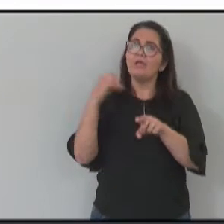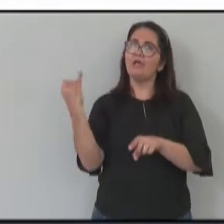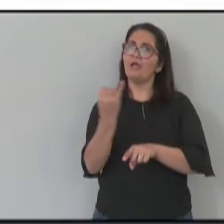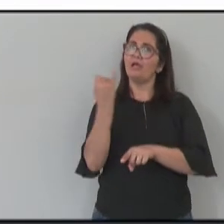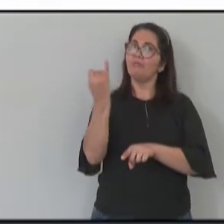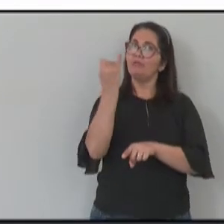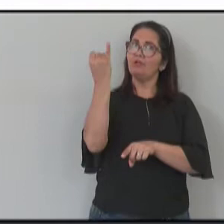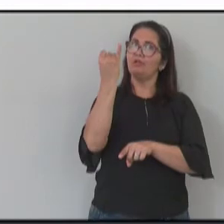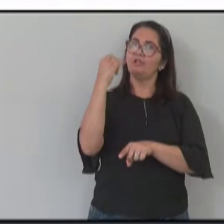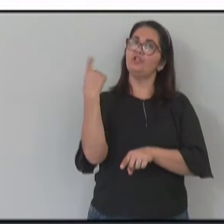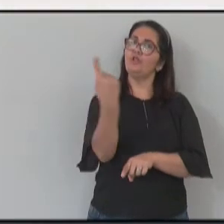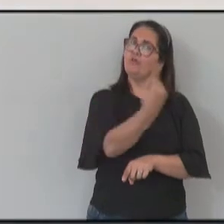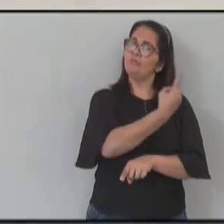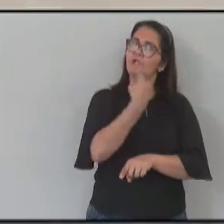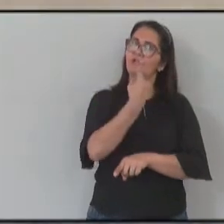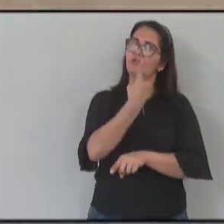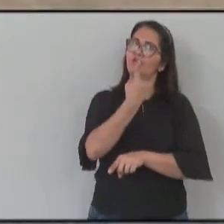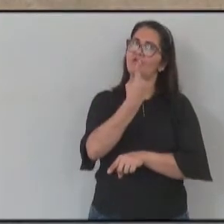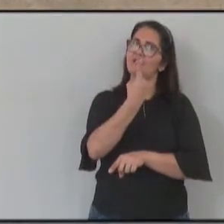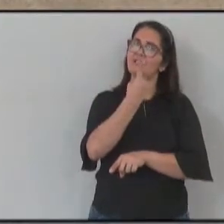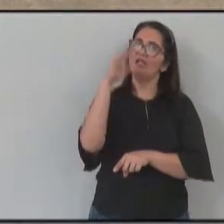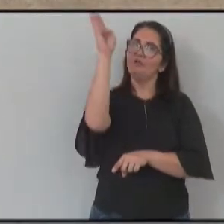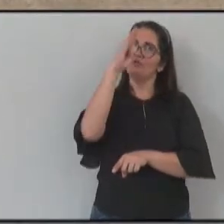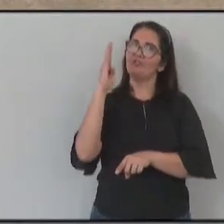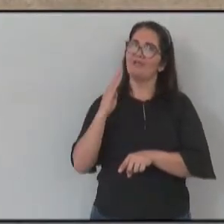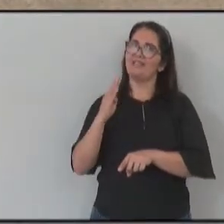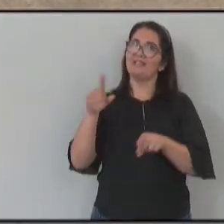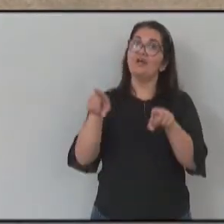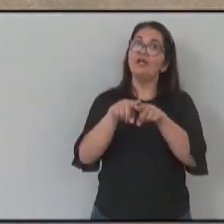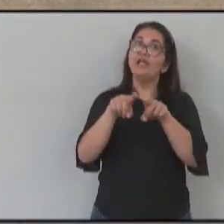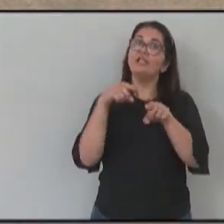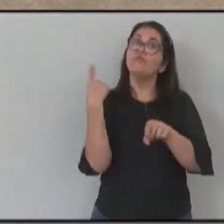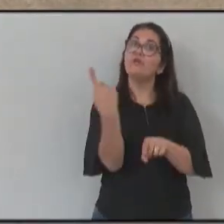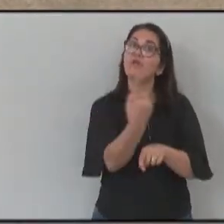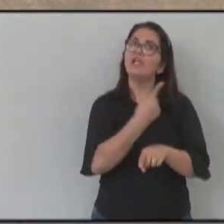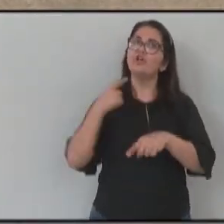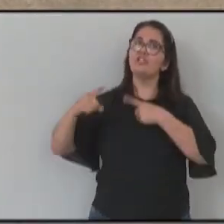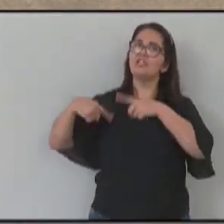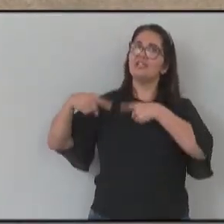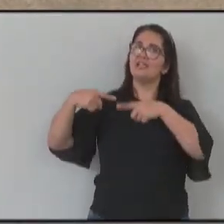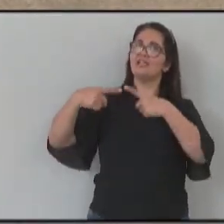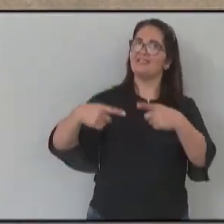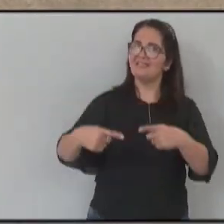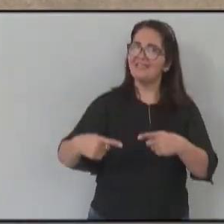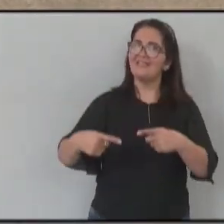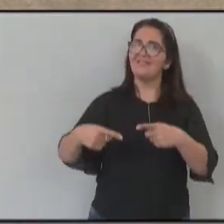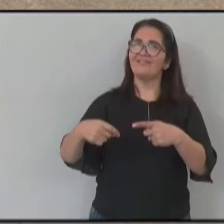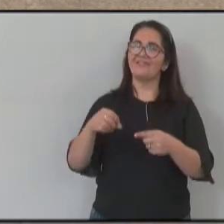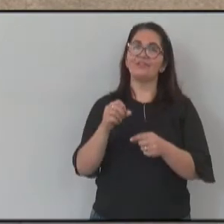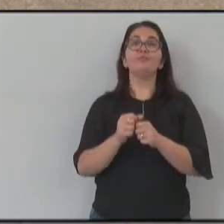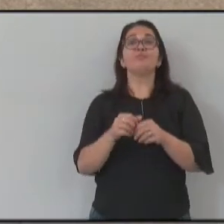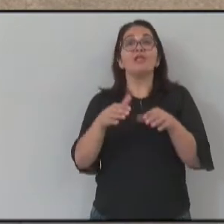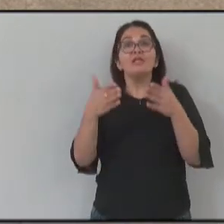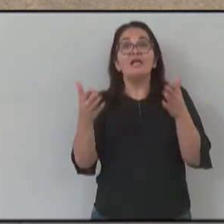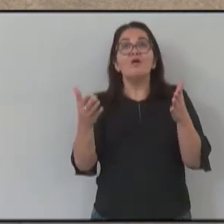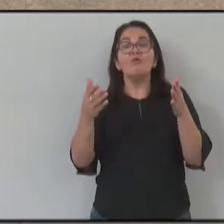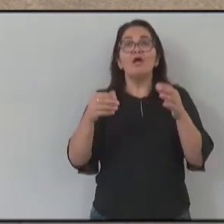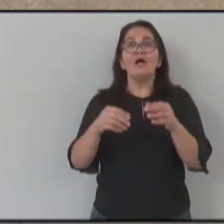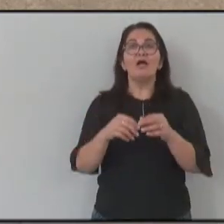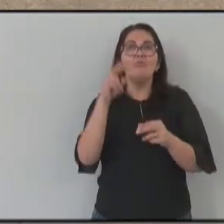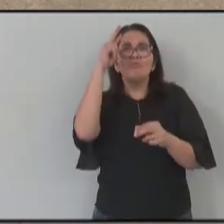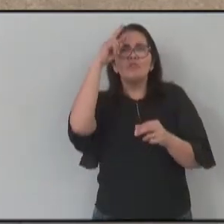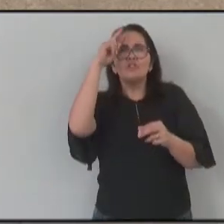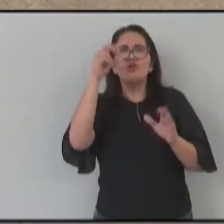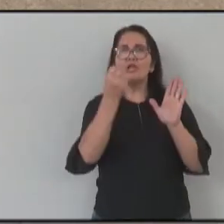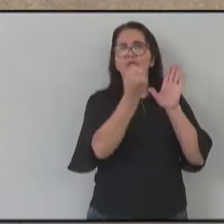nossa tradição. Não é uma história que nós vamos contar hoje, mas é uma história que marcou muito a